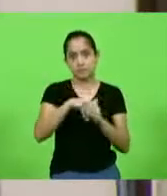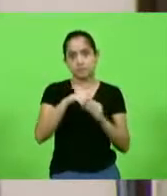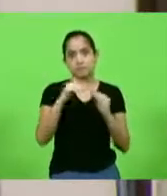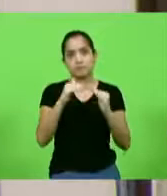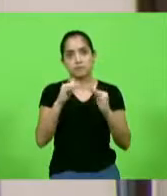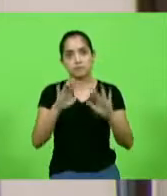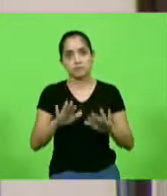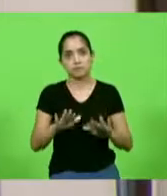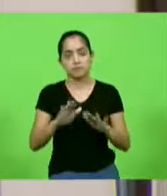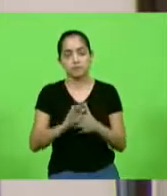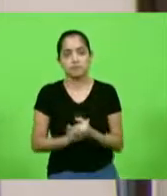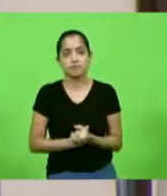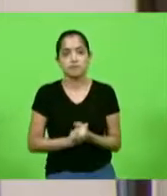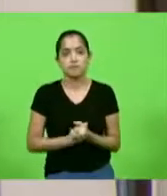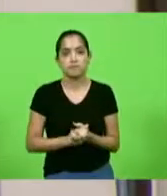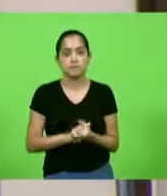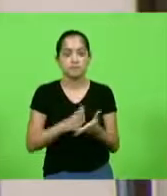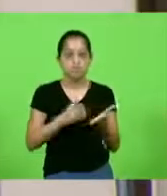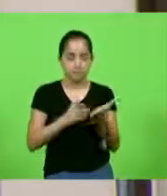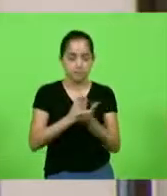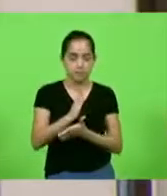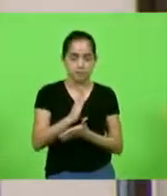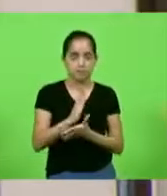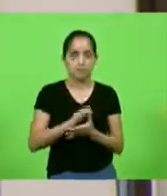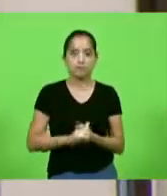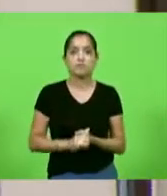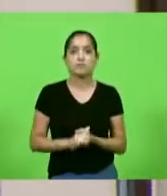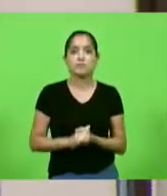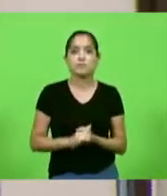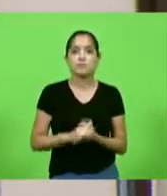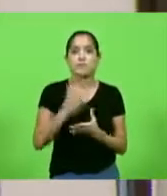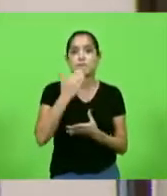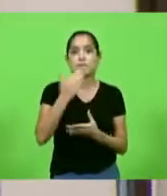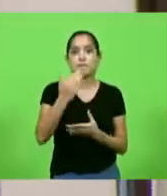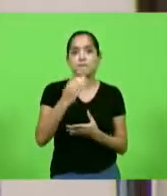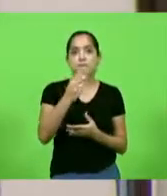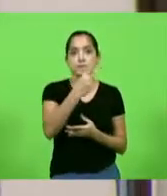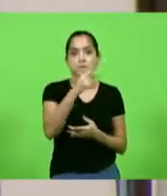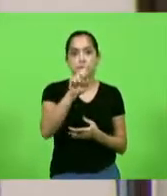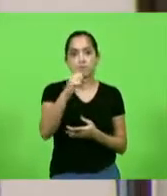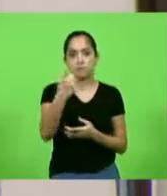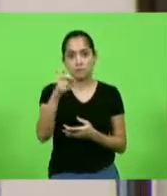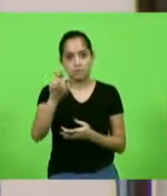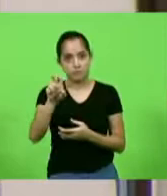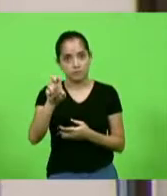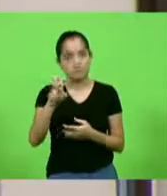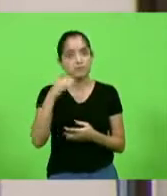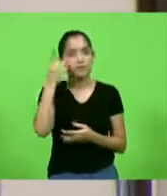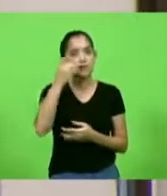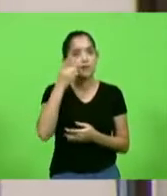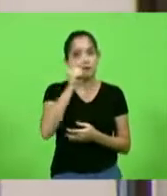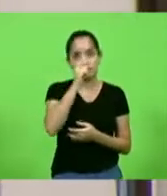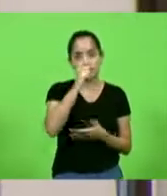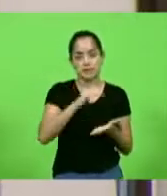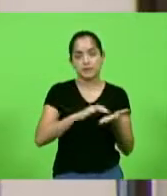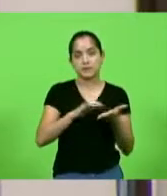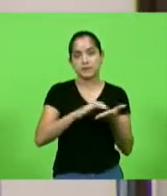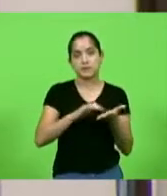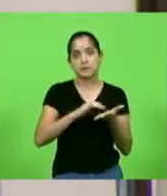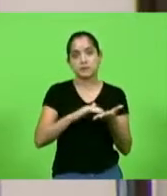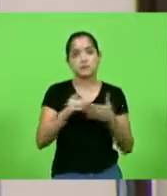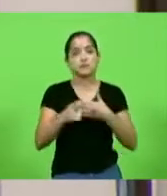aprovam, permaneçam como se encontram. Aprovado por unanimidade. Pedido de informação 215, autor deputado João Amin, solicitando ao secretário de Estado da Casa